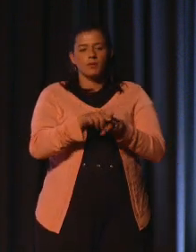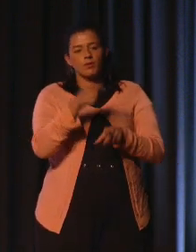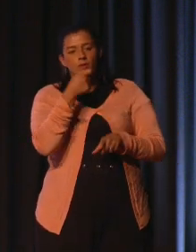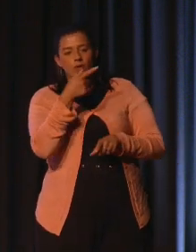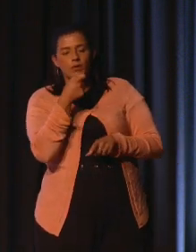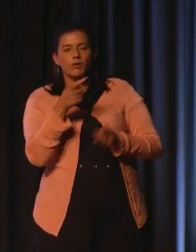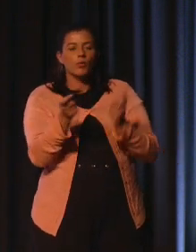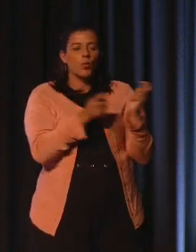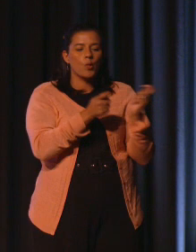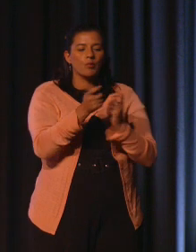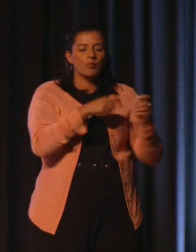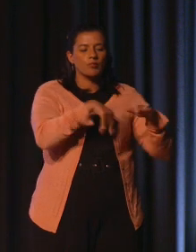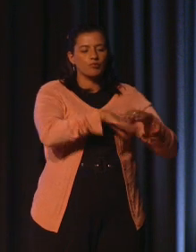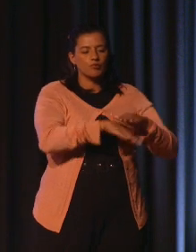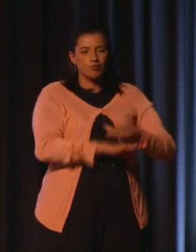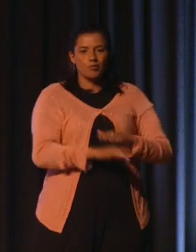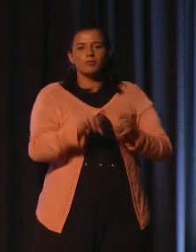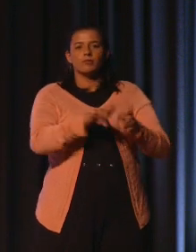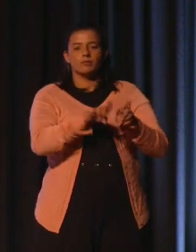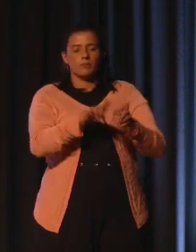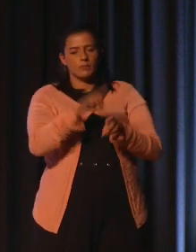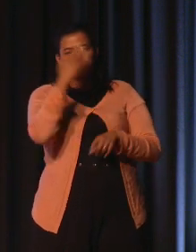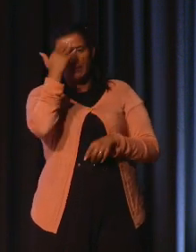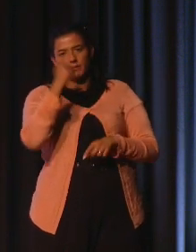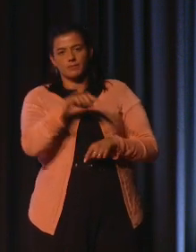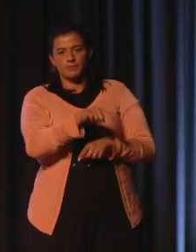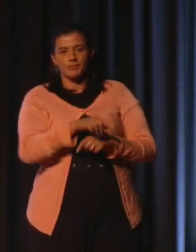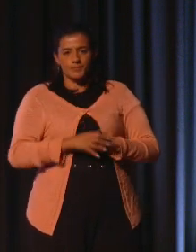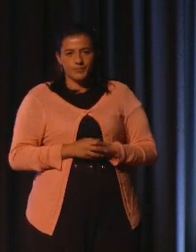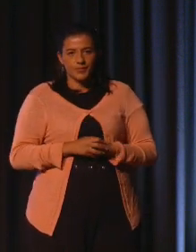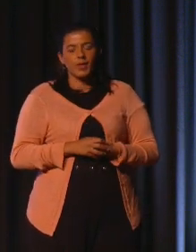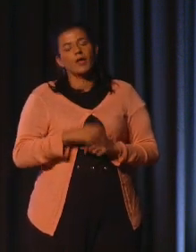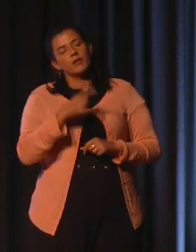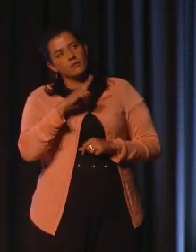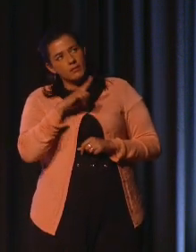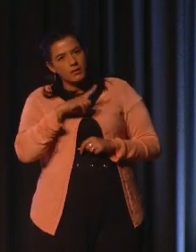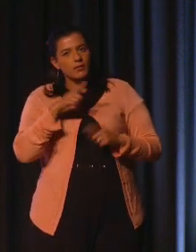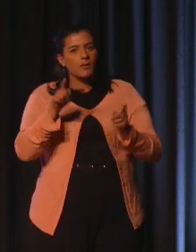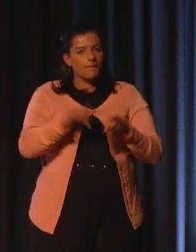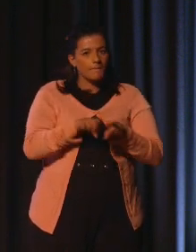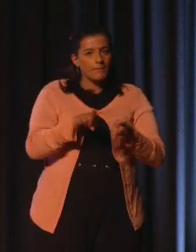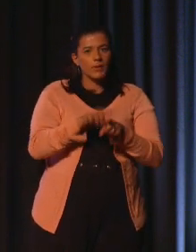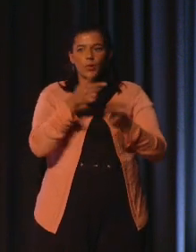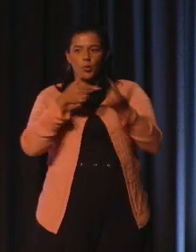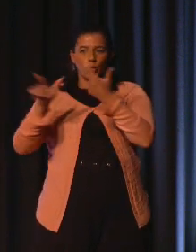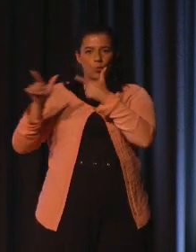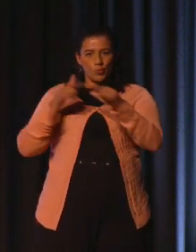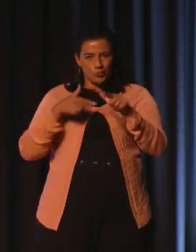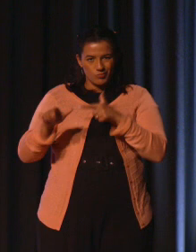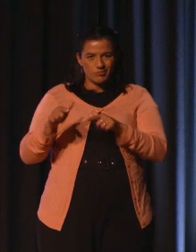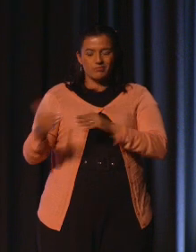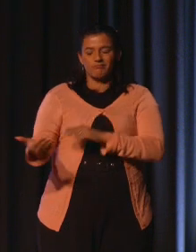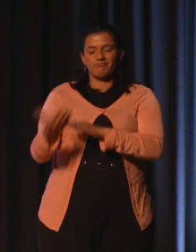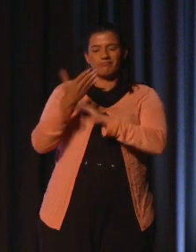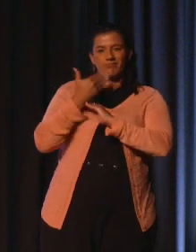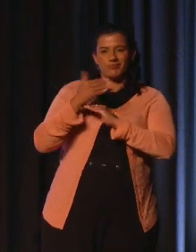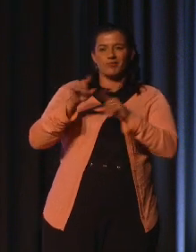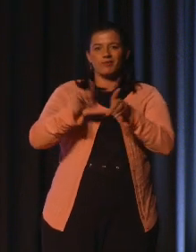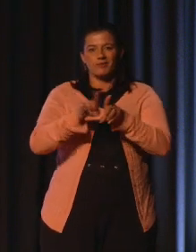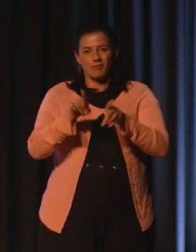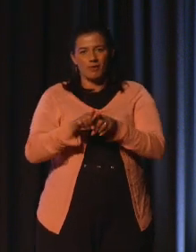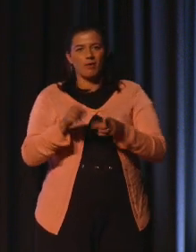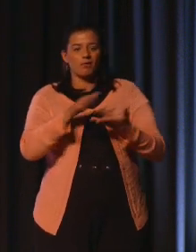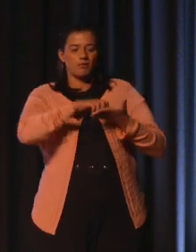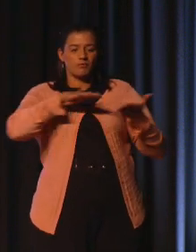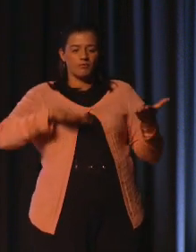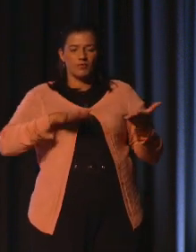controle de estoque, consequentemente, tá? Mas a gente também pode utilizar outros sistemas paralelos para auxiliar nessa atividade, tá? A